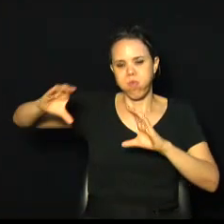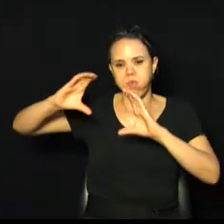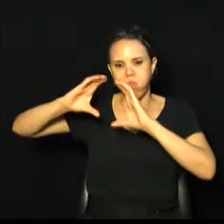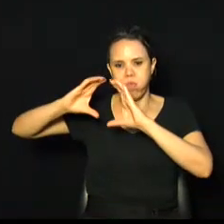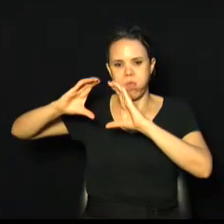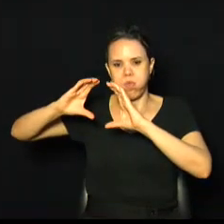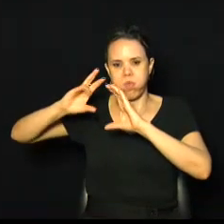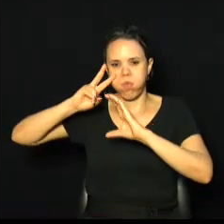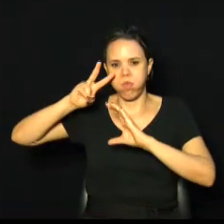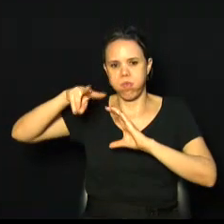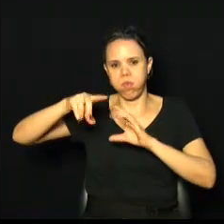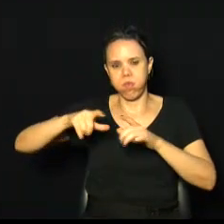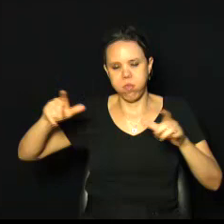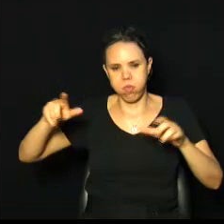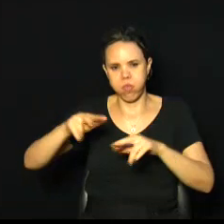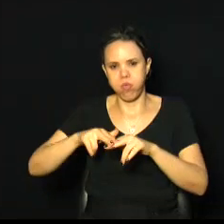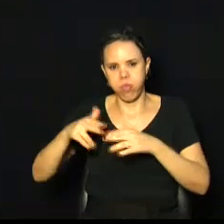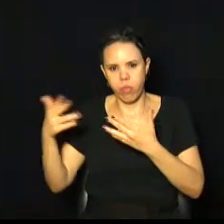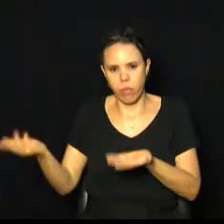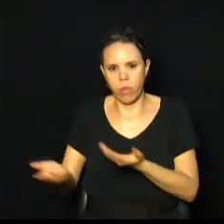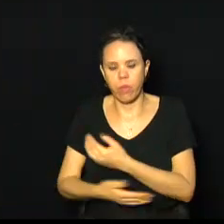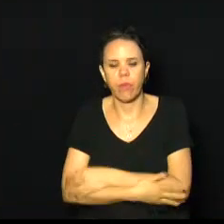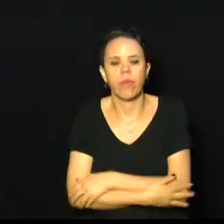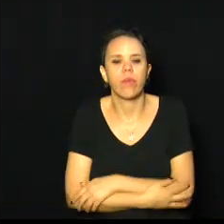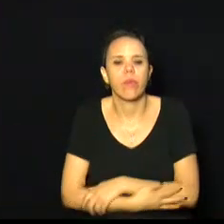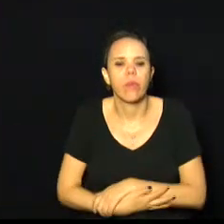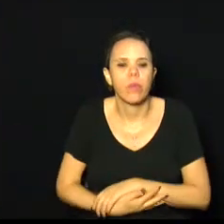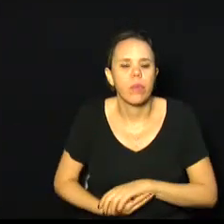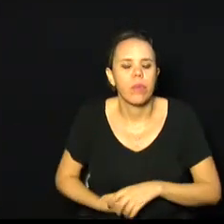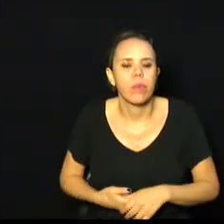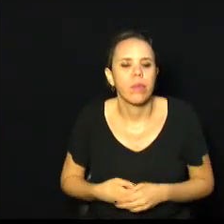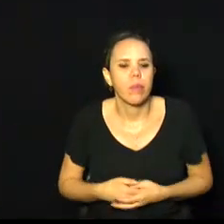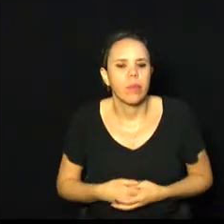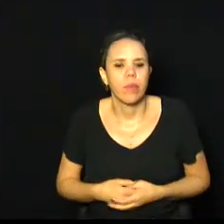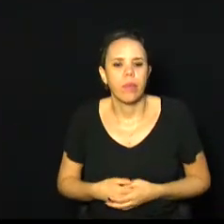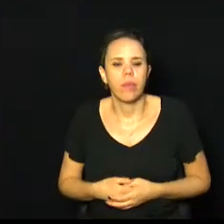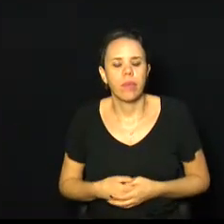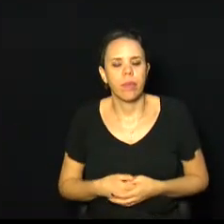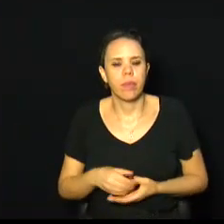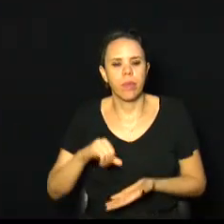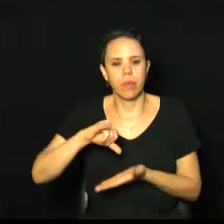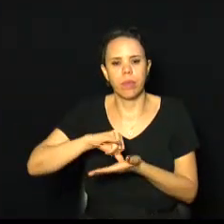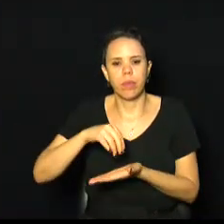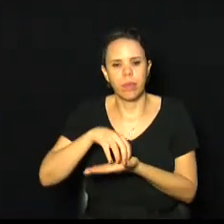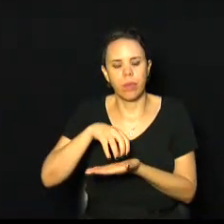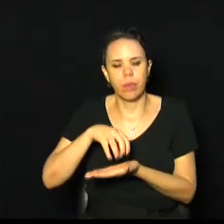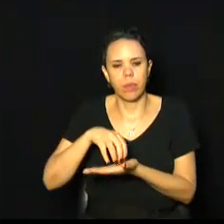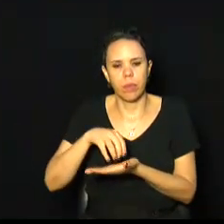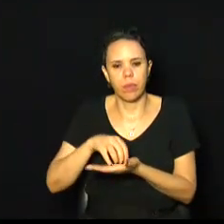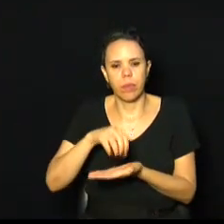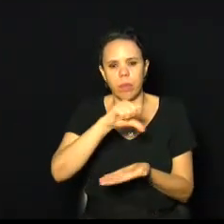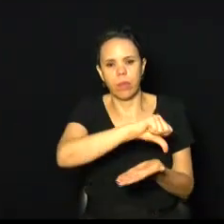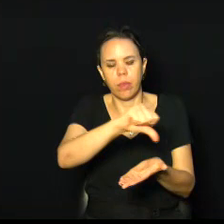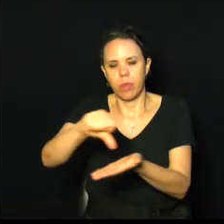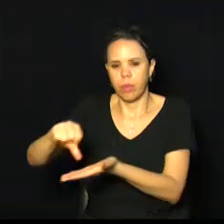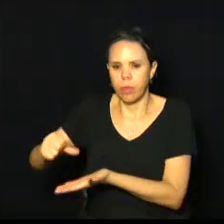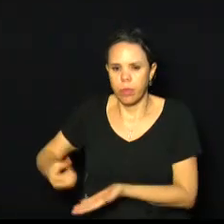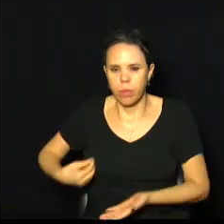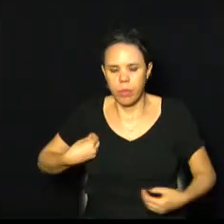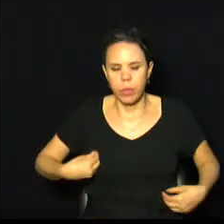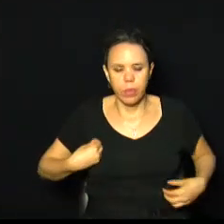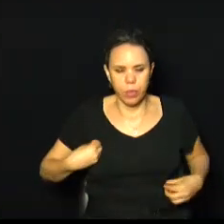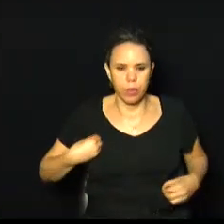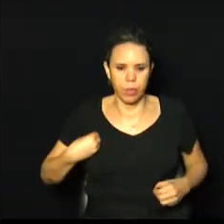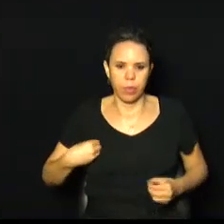vendo, né, justamente, né, nessa fase, bem aqui, bem no centro da nossa região, onde está, que é a